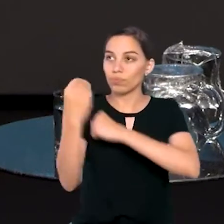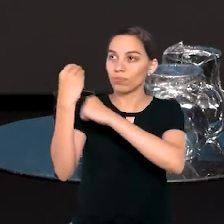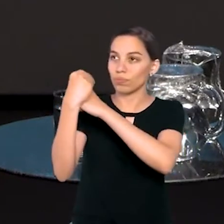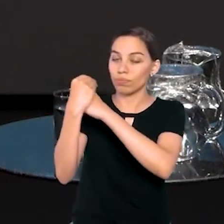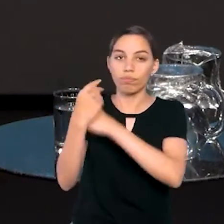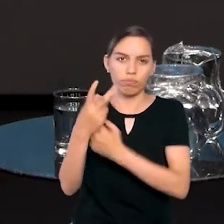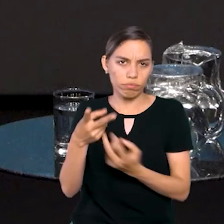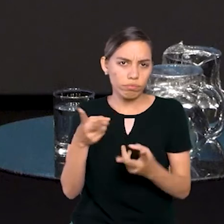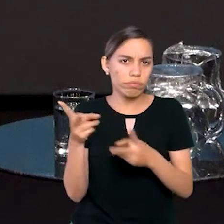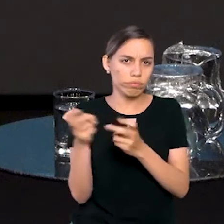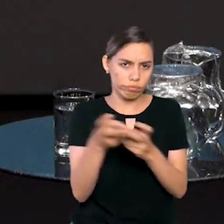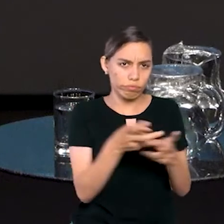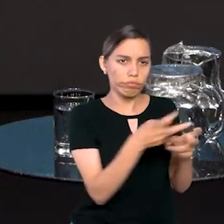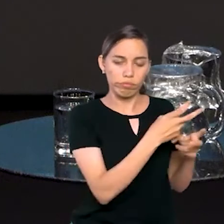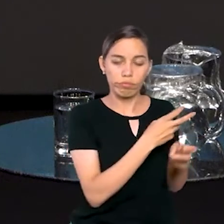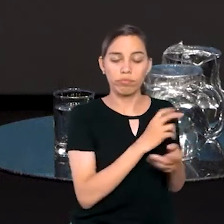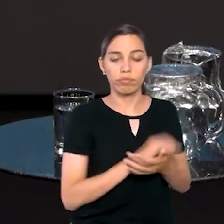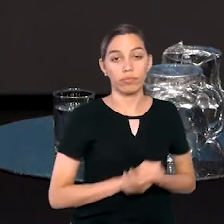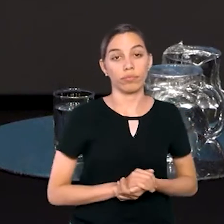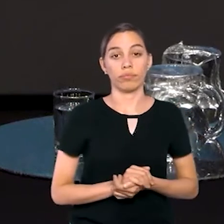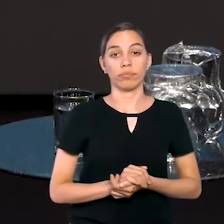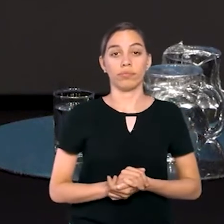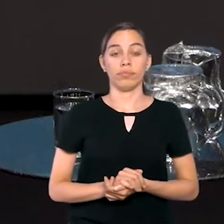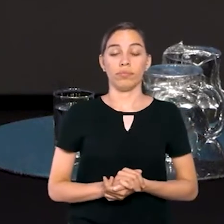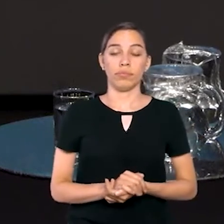E no nosso